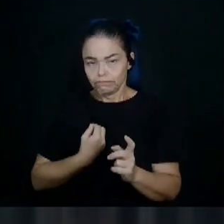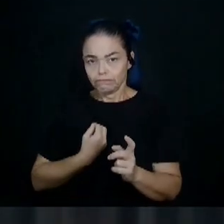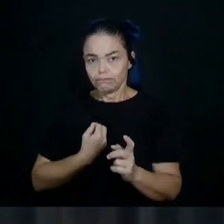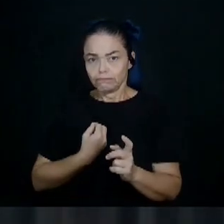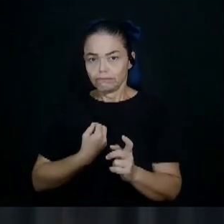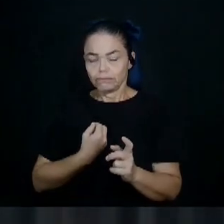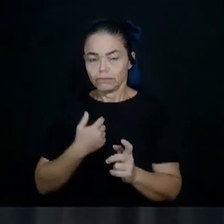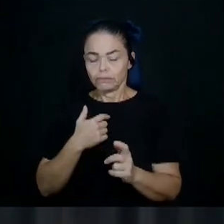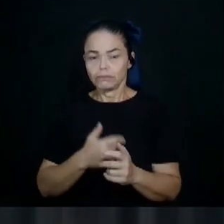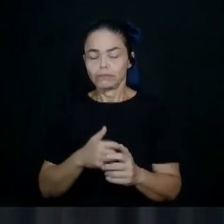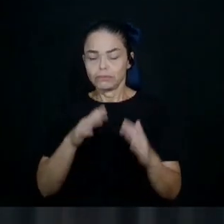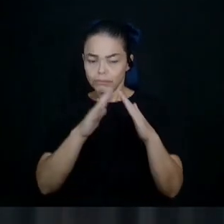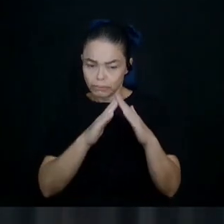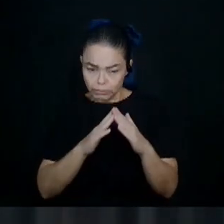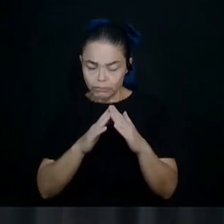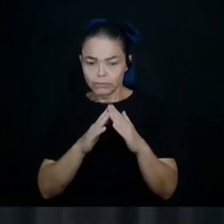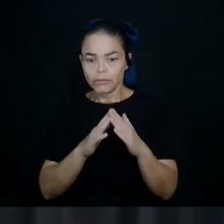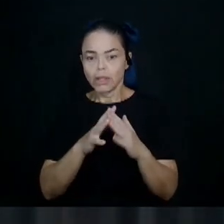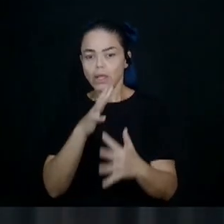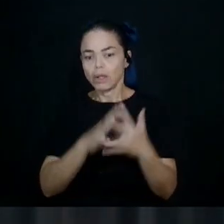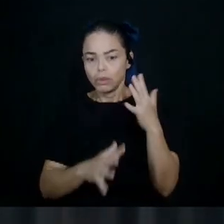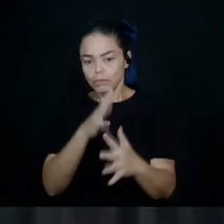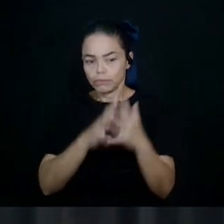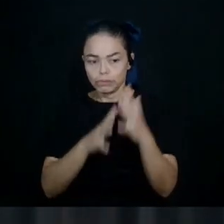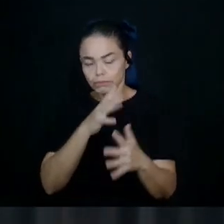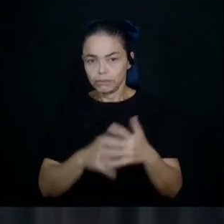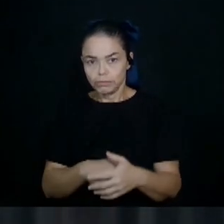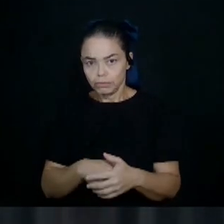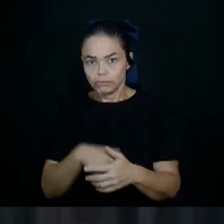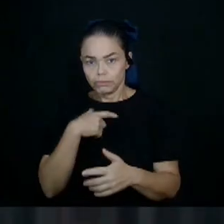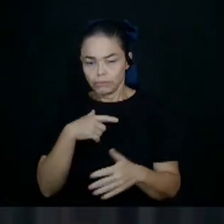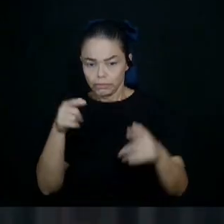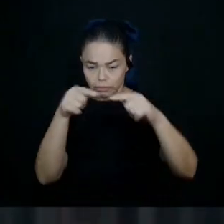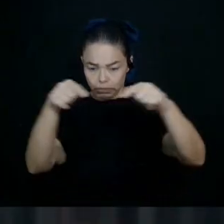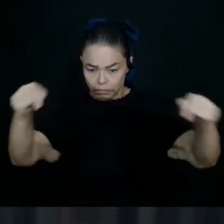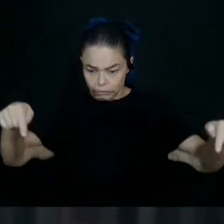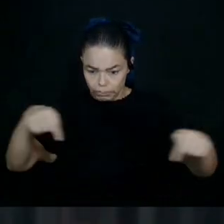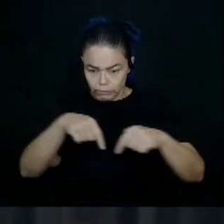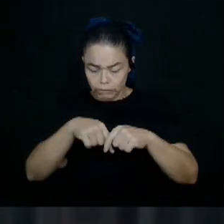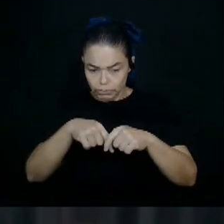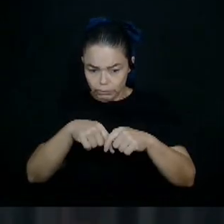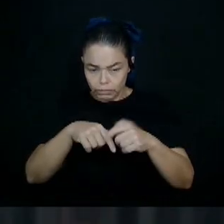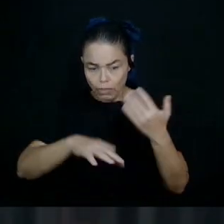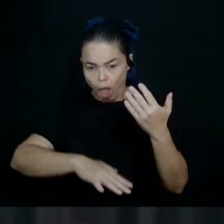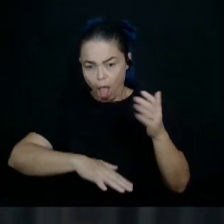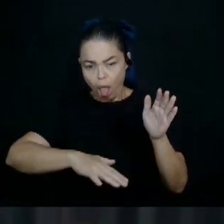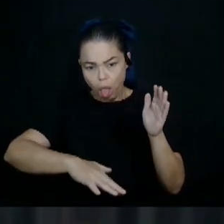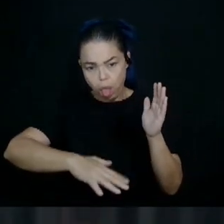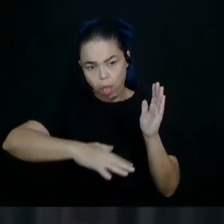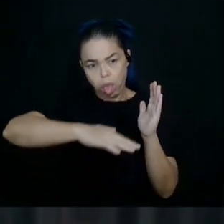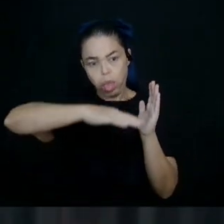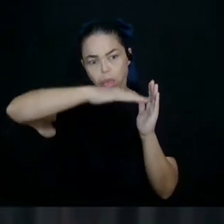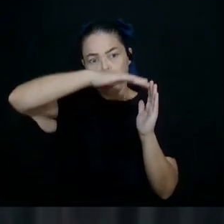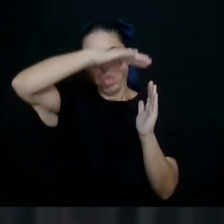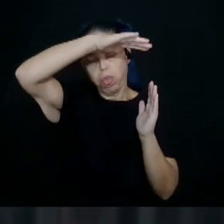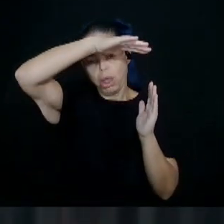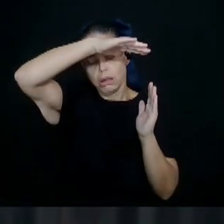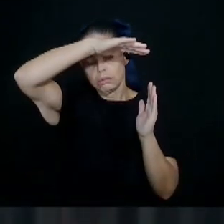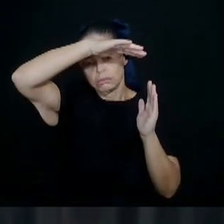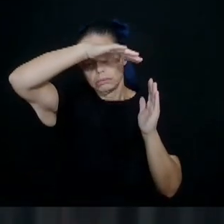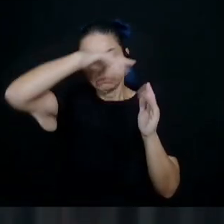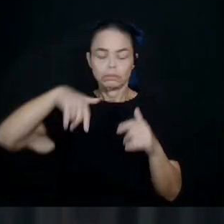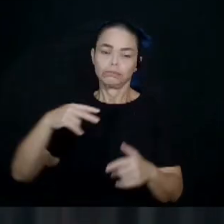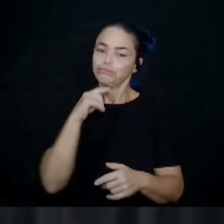daquela casa. Ou seja, a partir do momento que eu tenho um cômodo, que aquele cômodo está tomado de coisas que eu não consigo utilizar, é